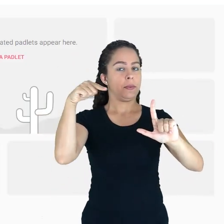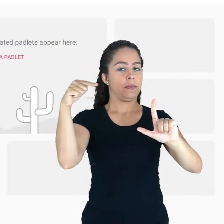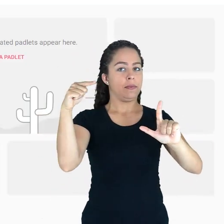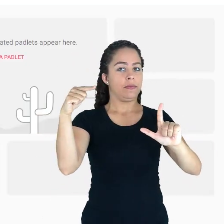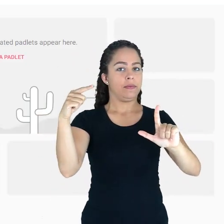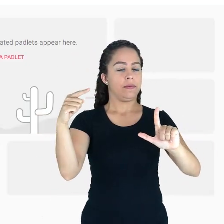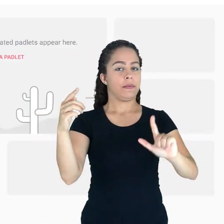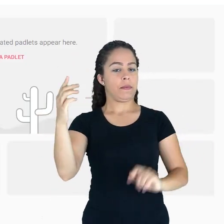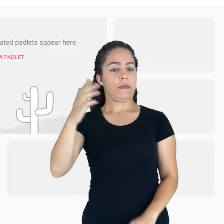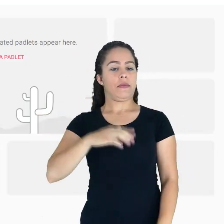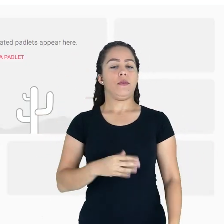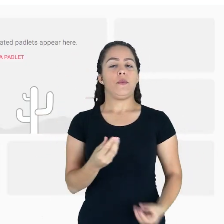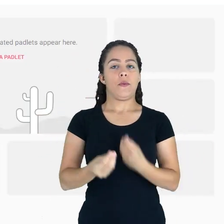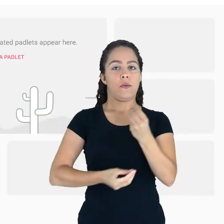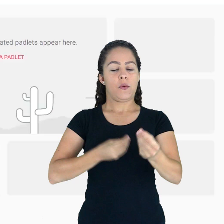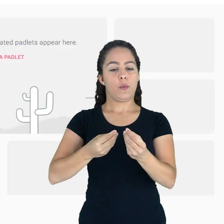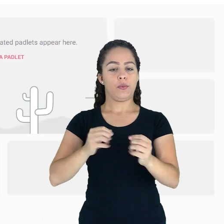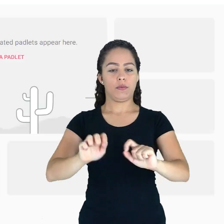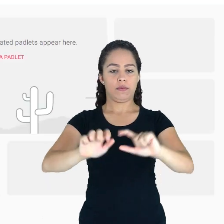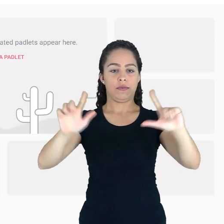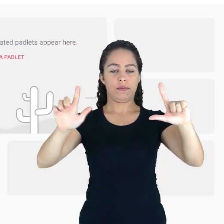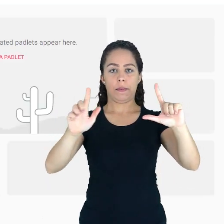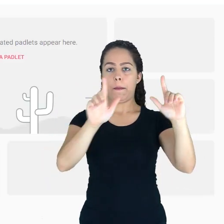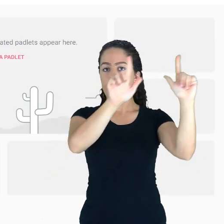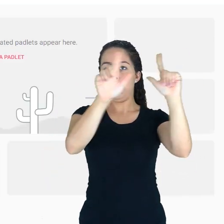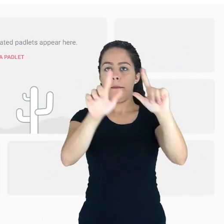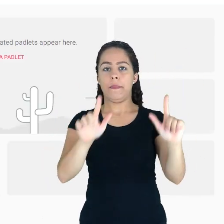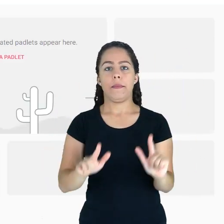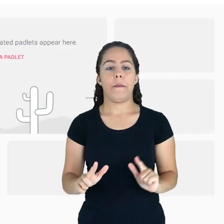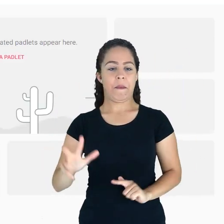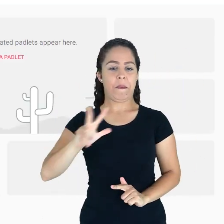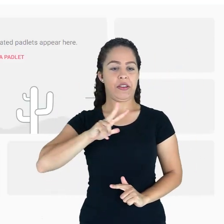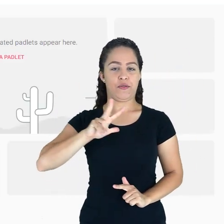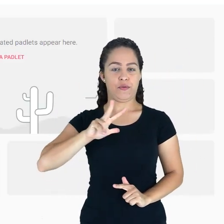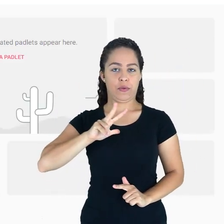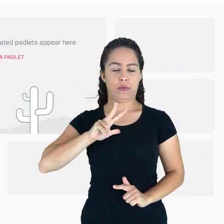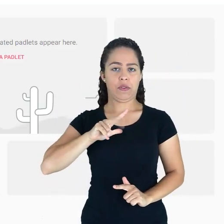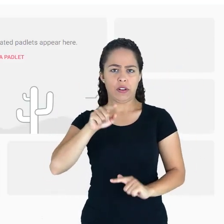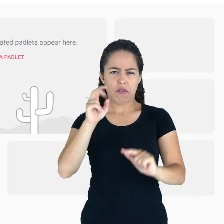da minha conta no Padlet. Vocês podem ver que não tem nada